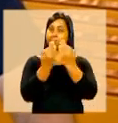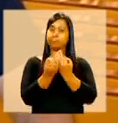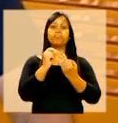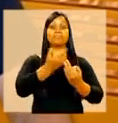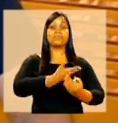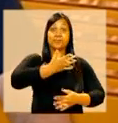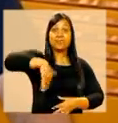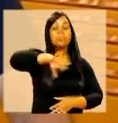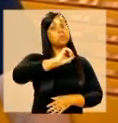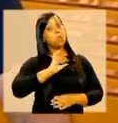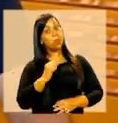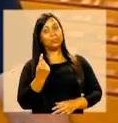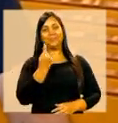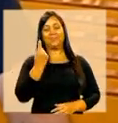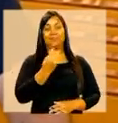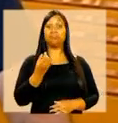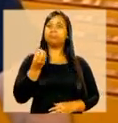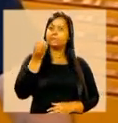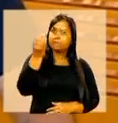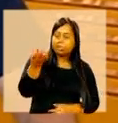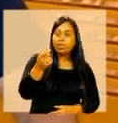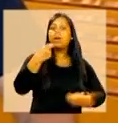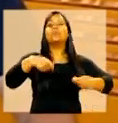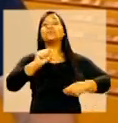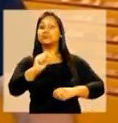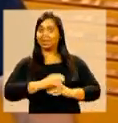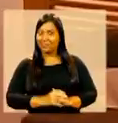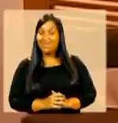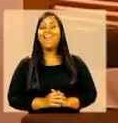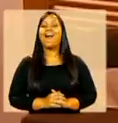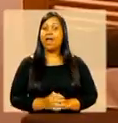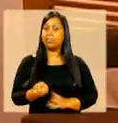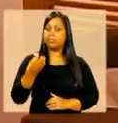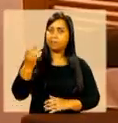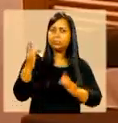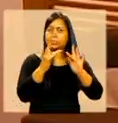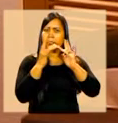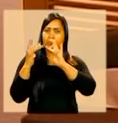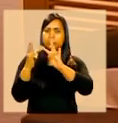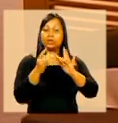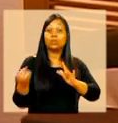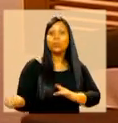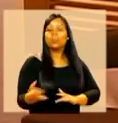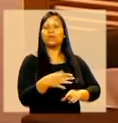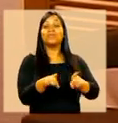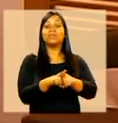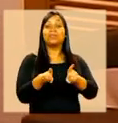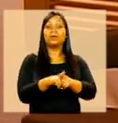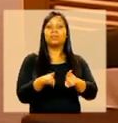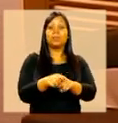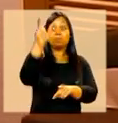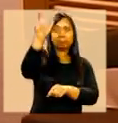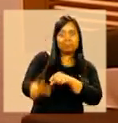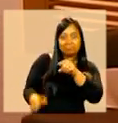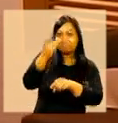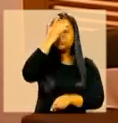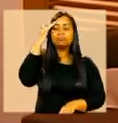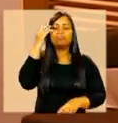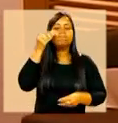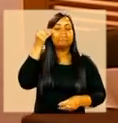Em família, com amigos ou sozinho, viajar é preciso. Quem viaja entra em contato com o novo e com o